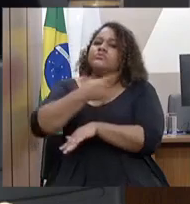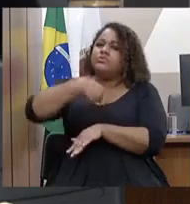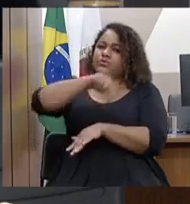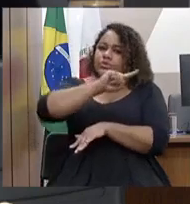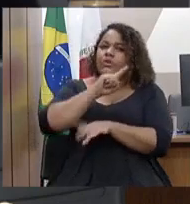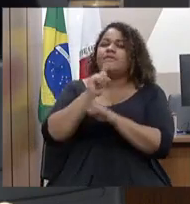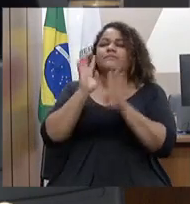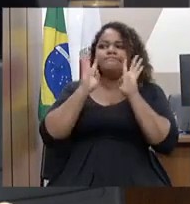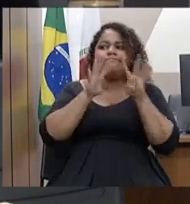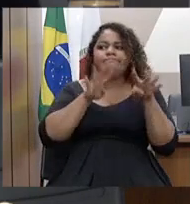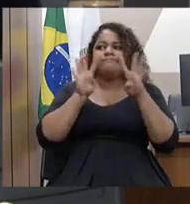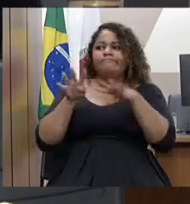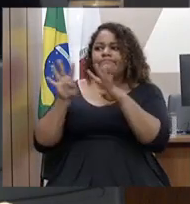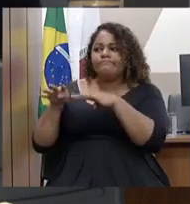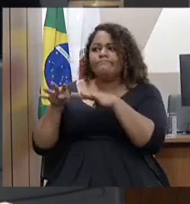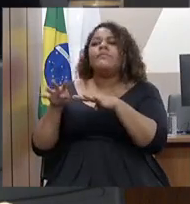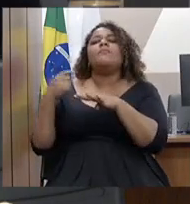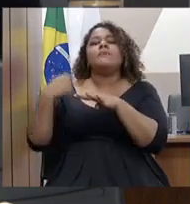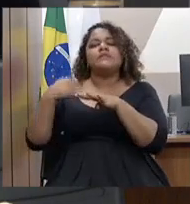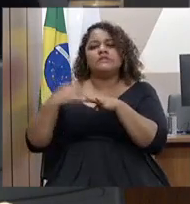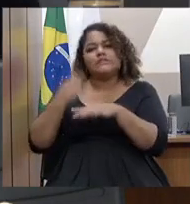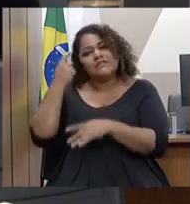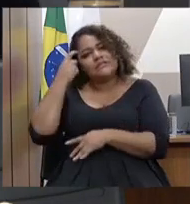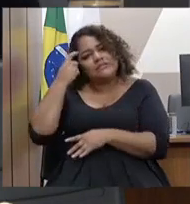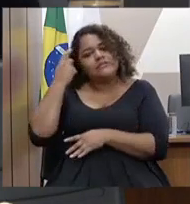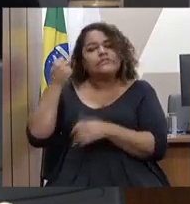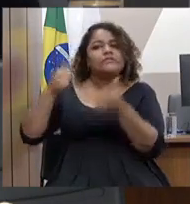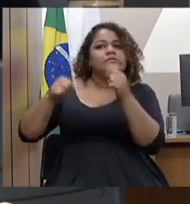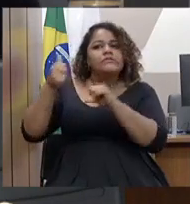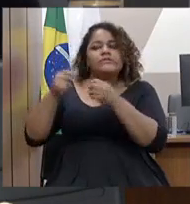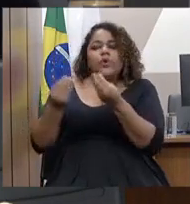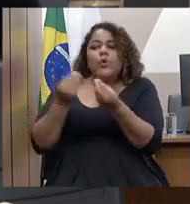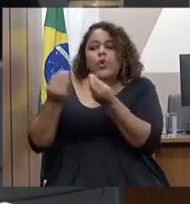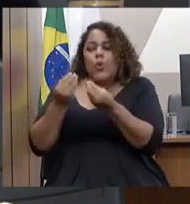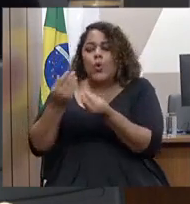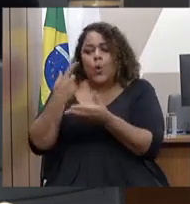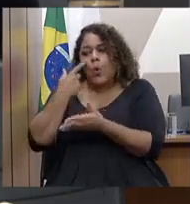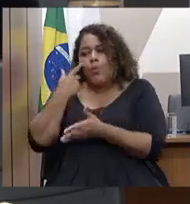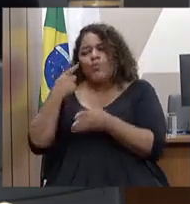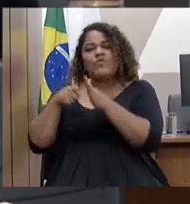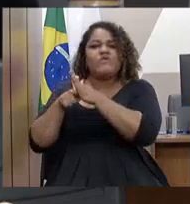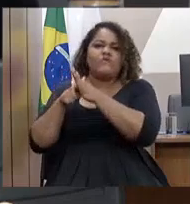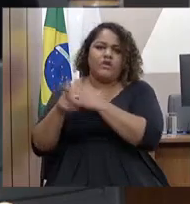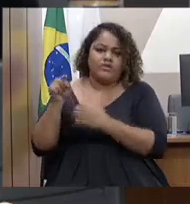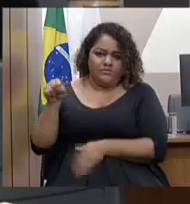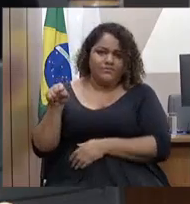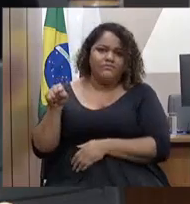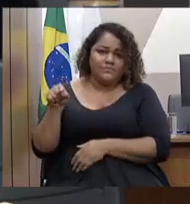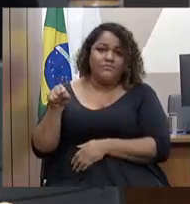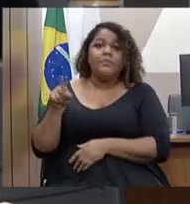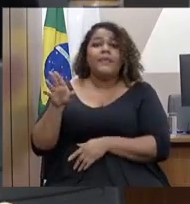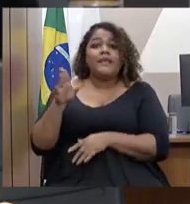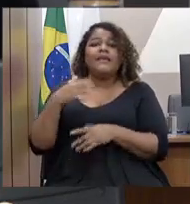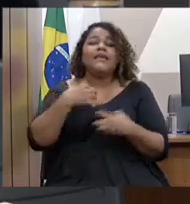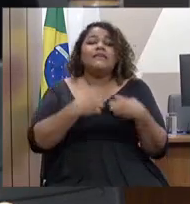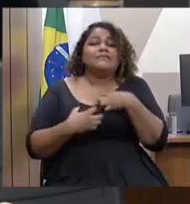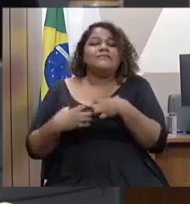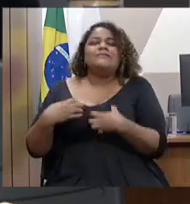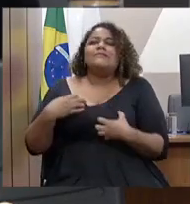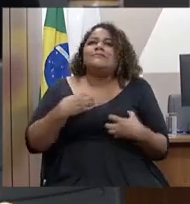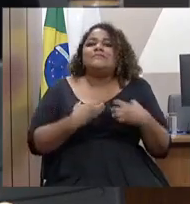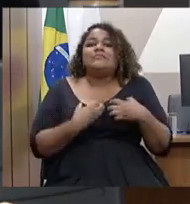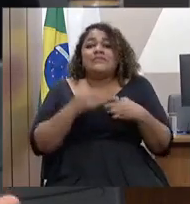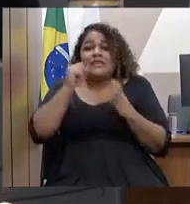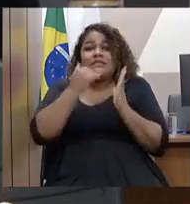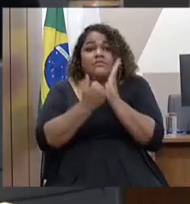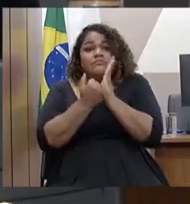para enfrentar essa esse problema né e a angústia dependendo do seu grau do seu grau ela tem uma repercussão somática no corpo